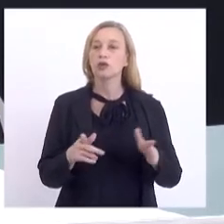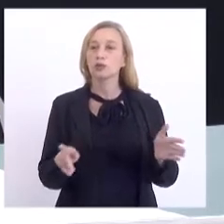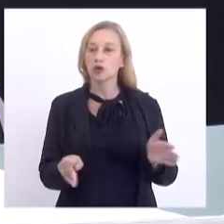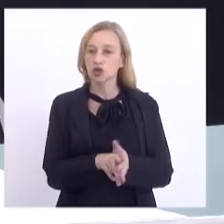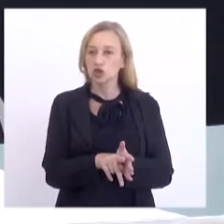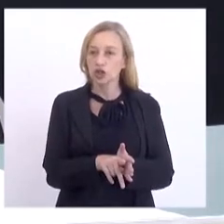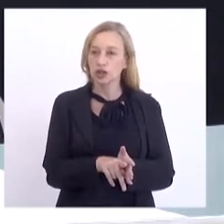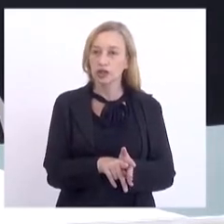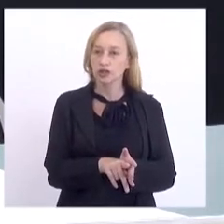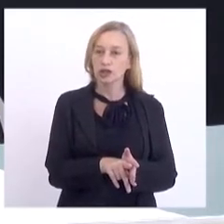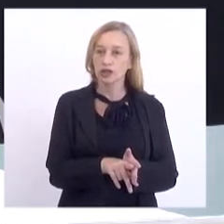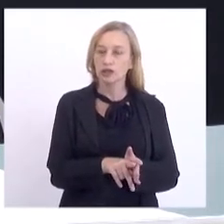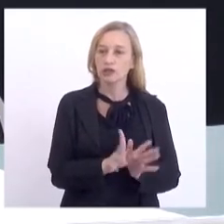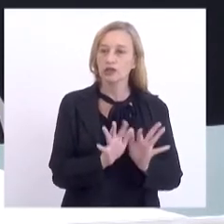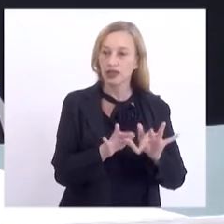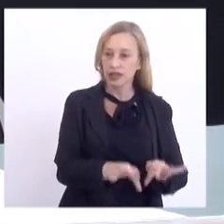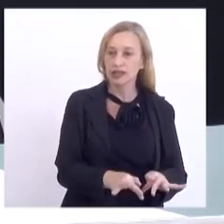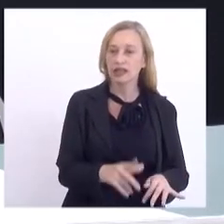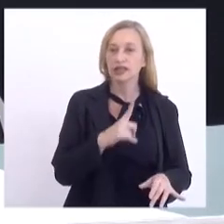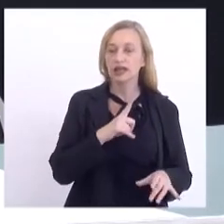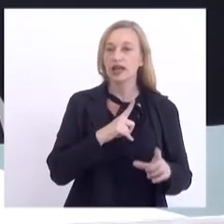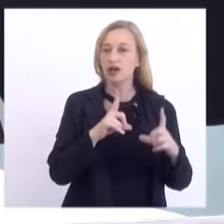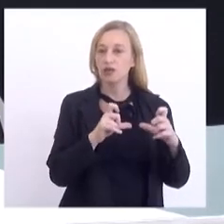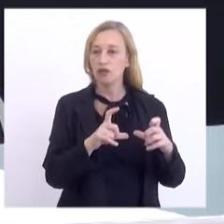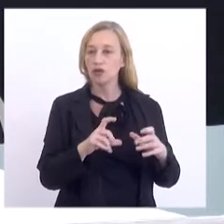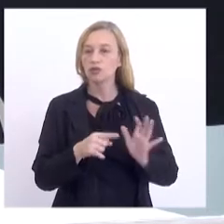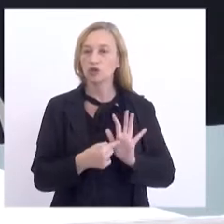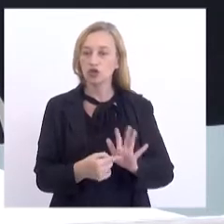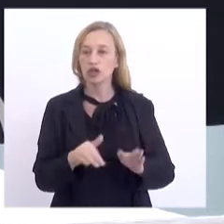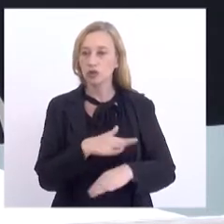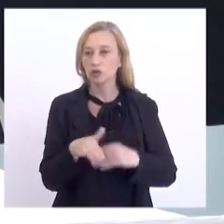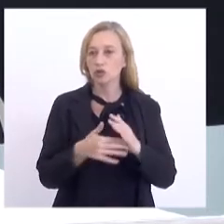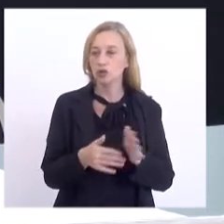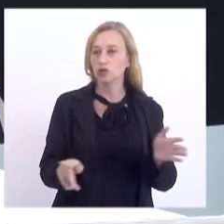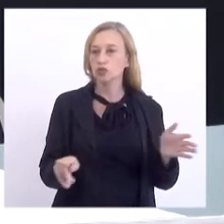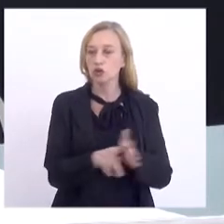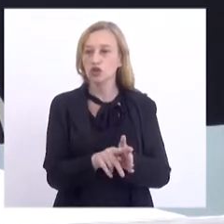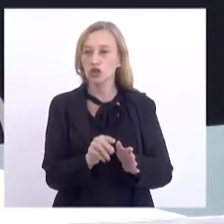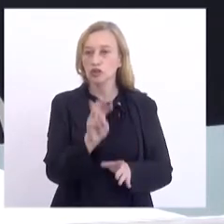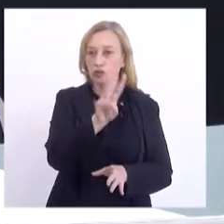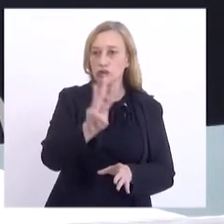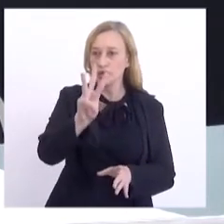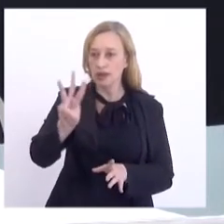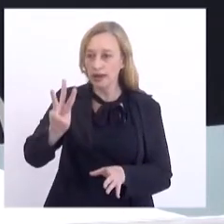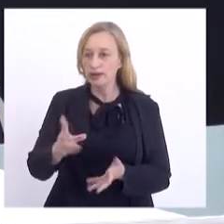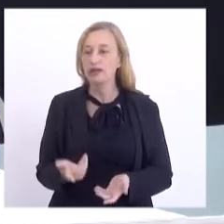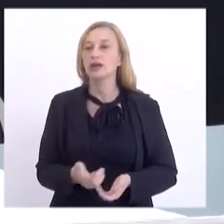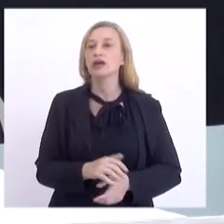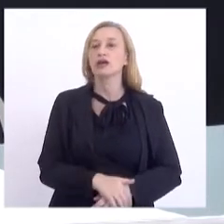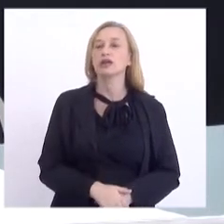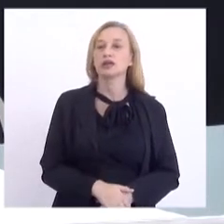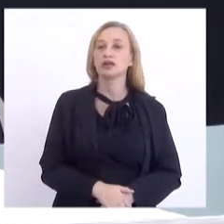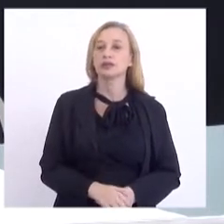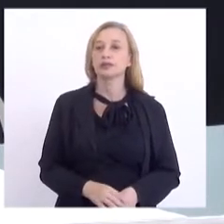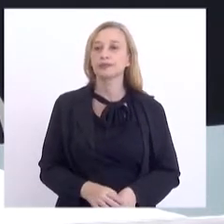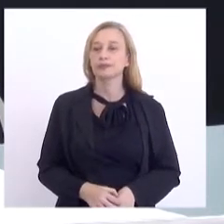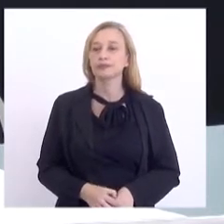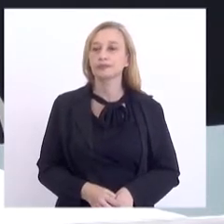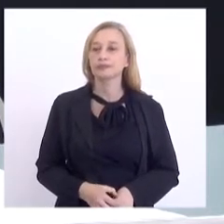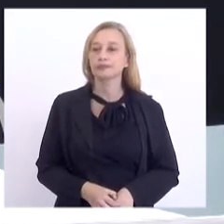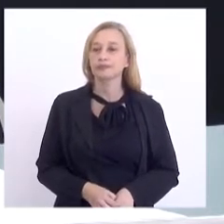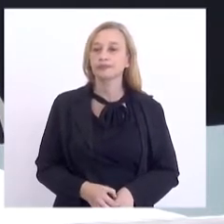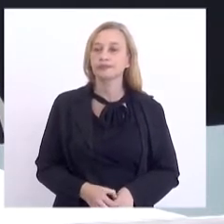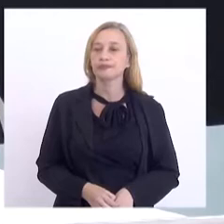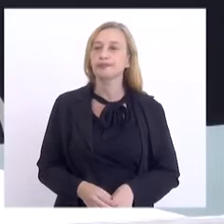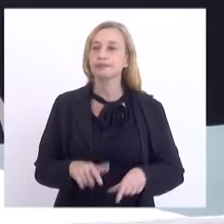execução terão fotos atreladas à seus projetos no site Então essa é a